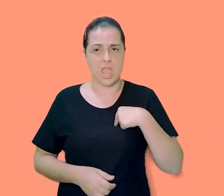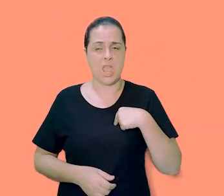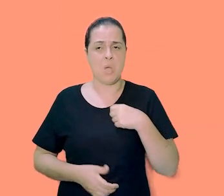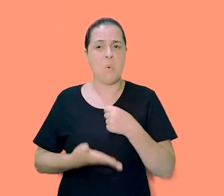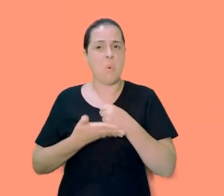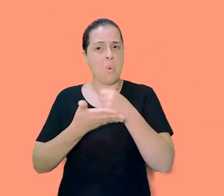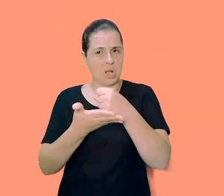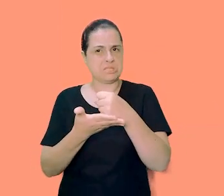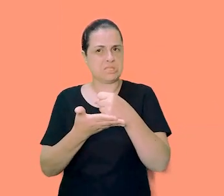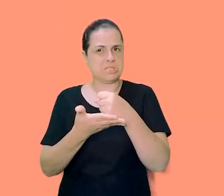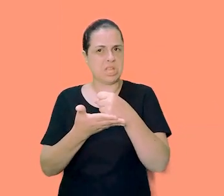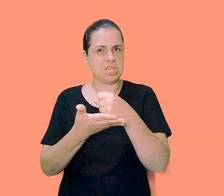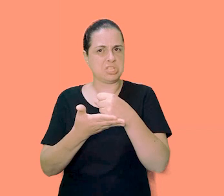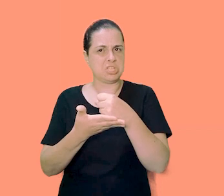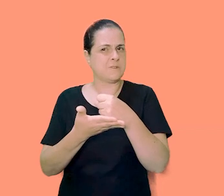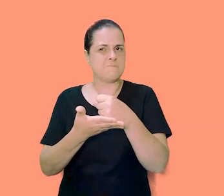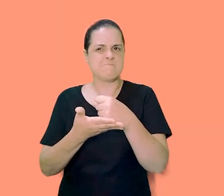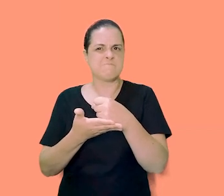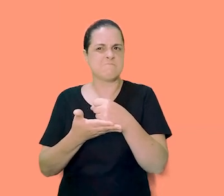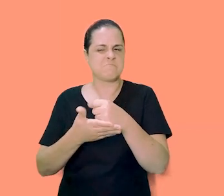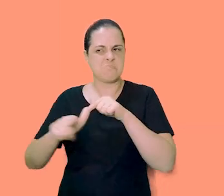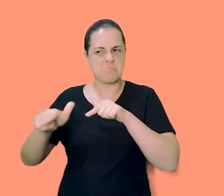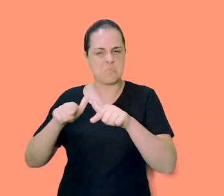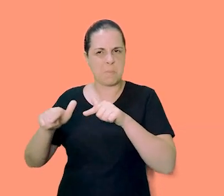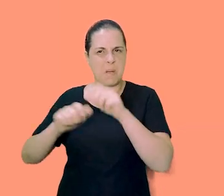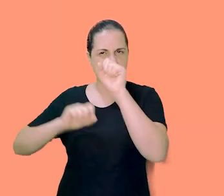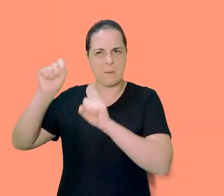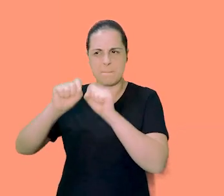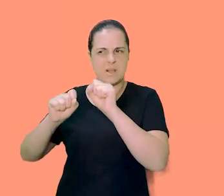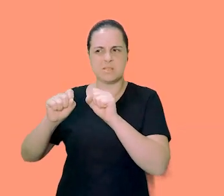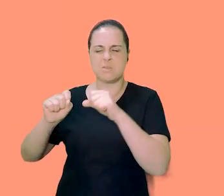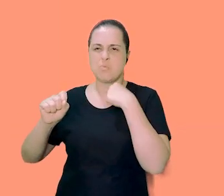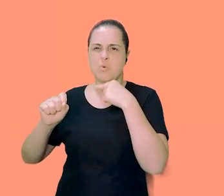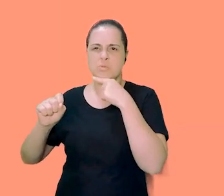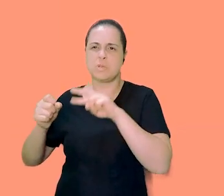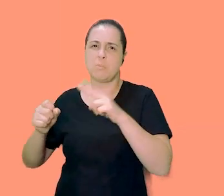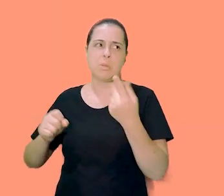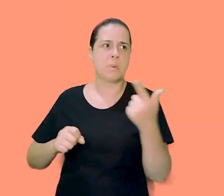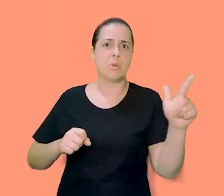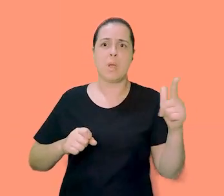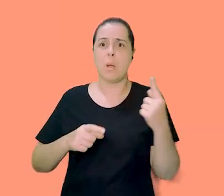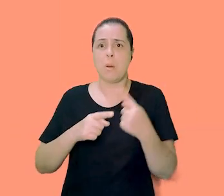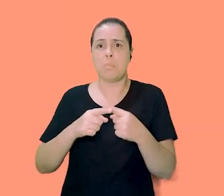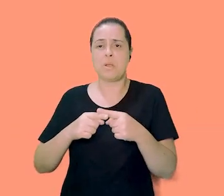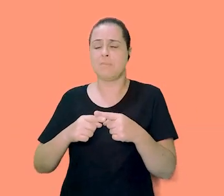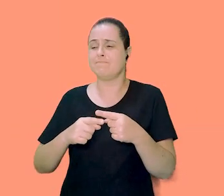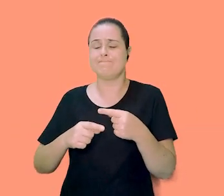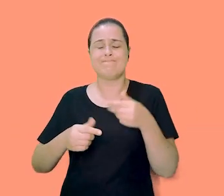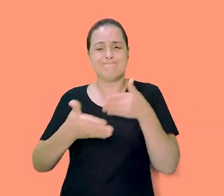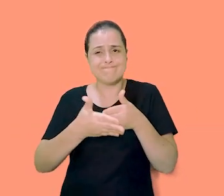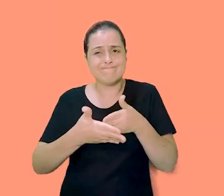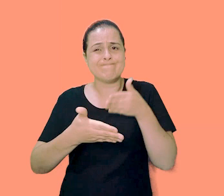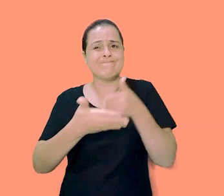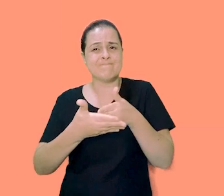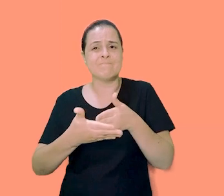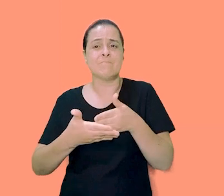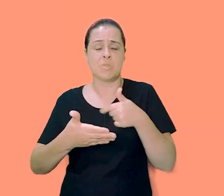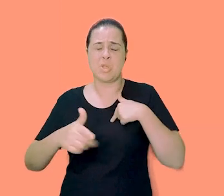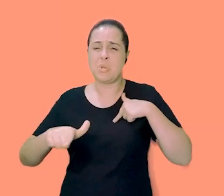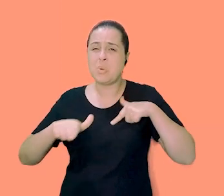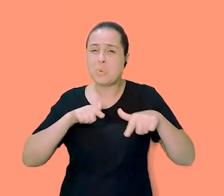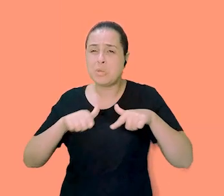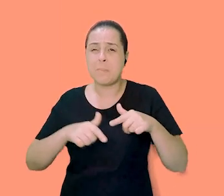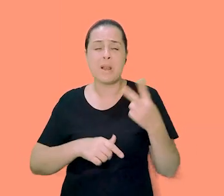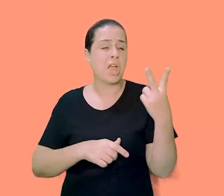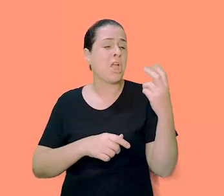assistente para o cargo sênior, trocando de empresa, porque eu não conseguia ser promovida dentro de empresas. Eu te falo que eu trabalhei